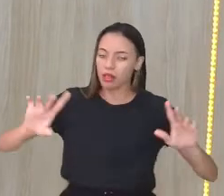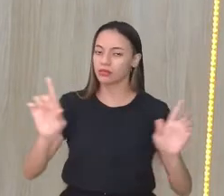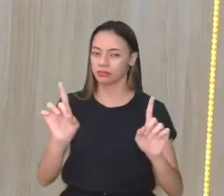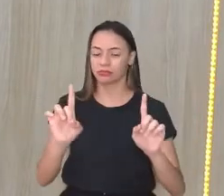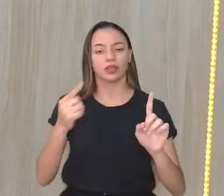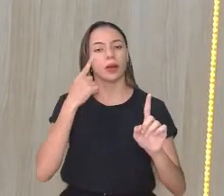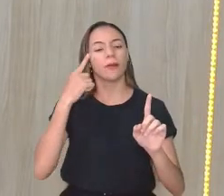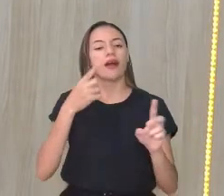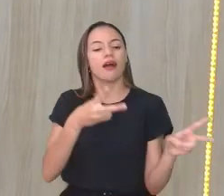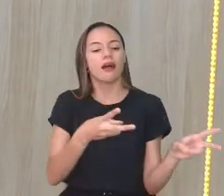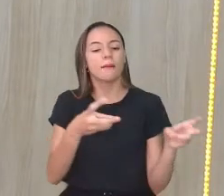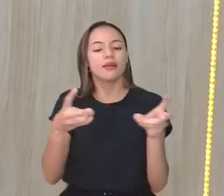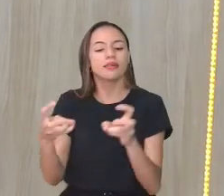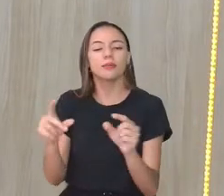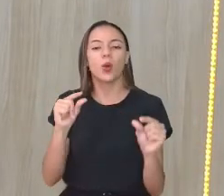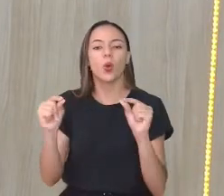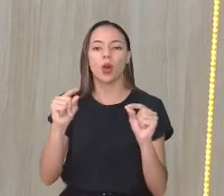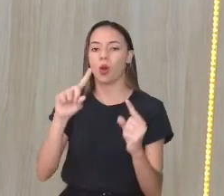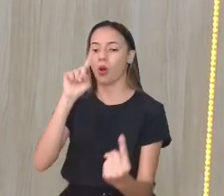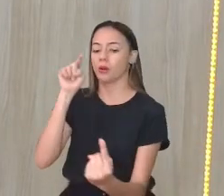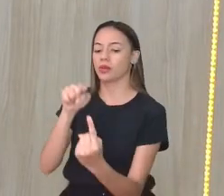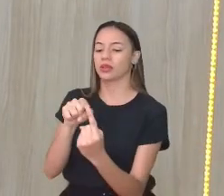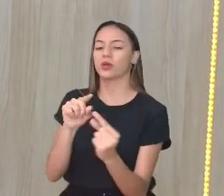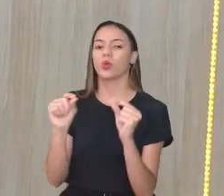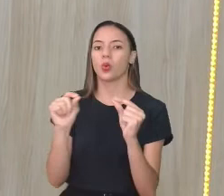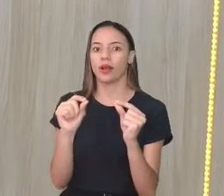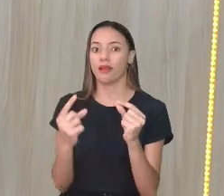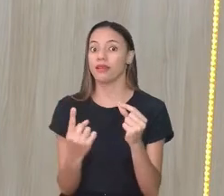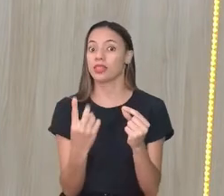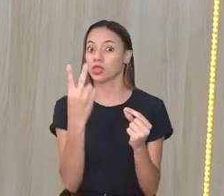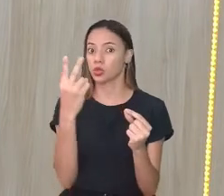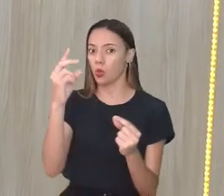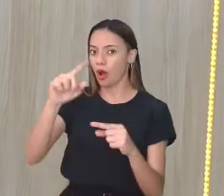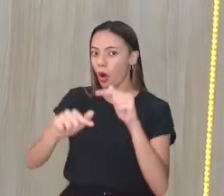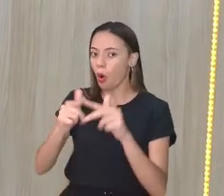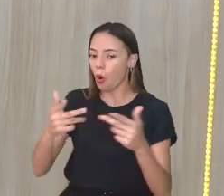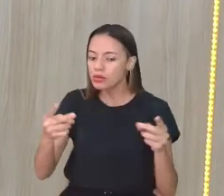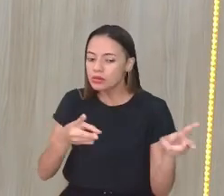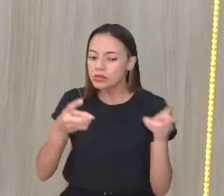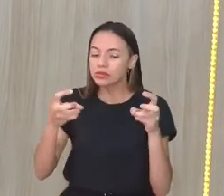perceber que o objetivo da gente é olhar duas coisas nessa figura. A